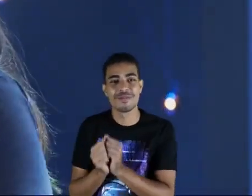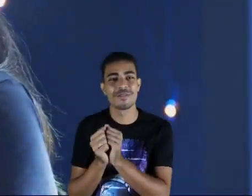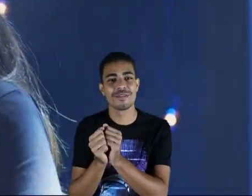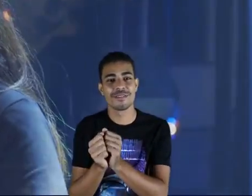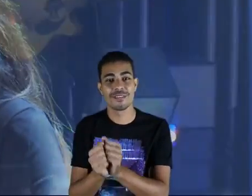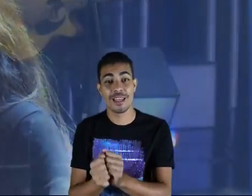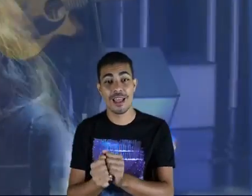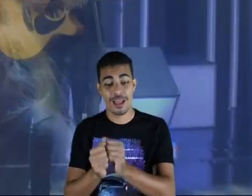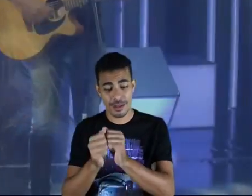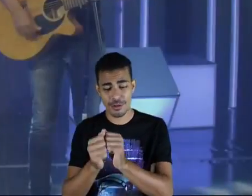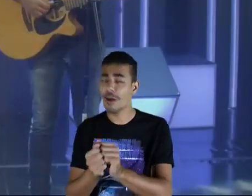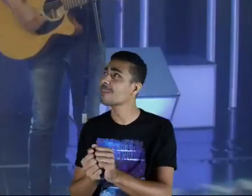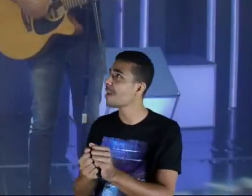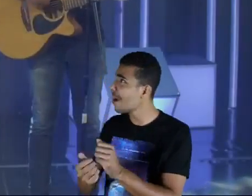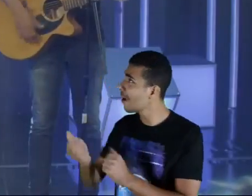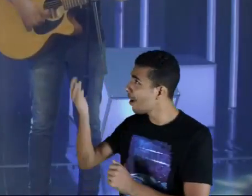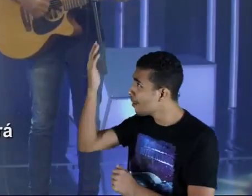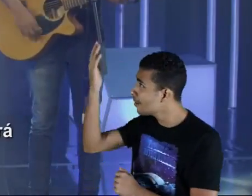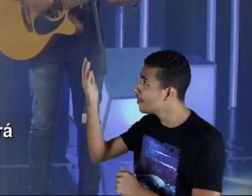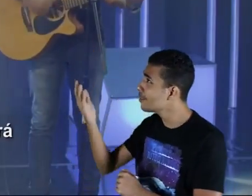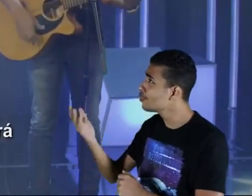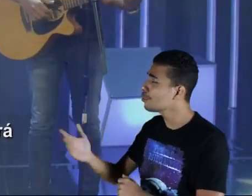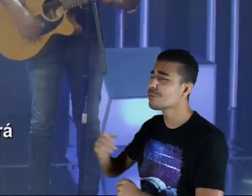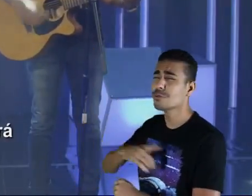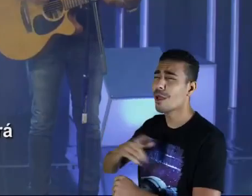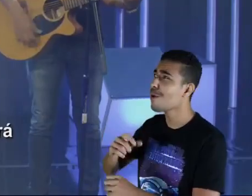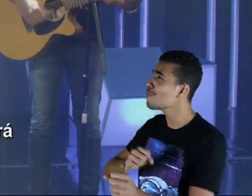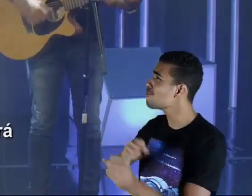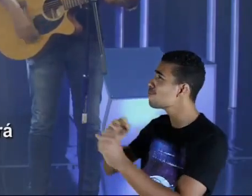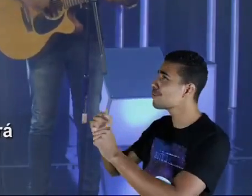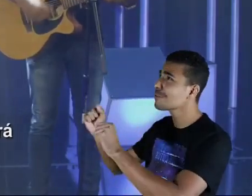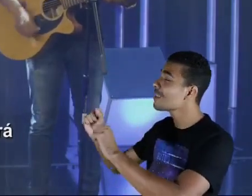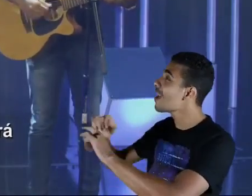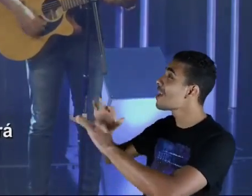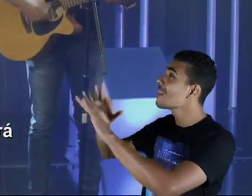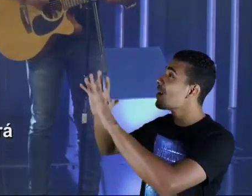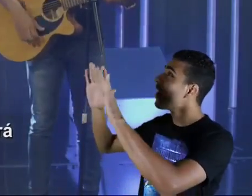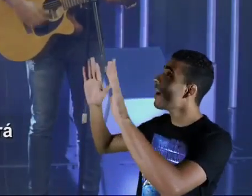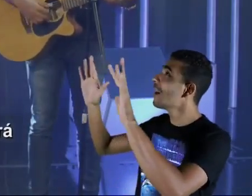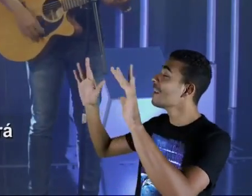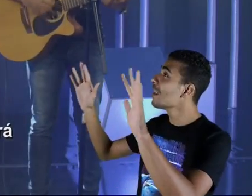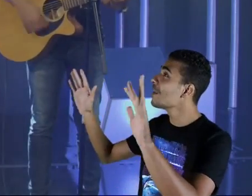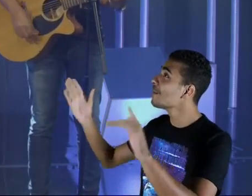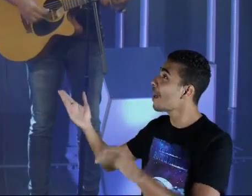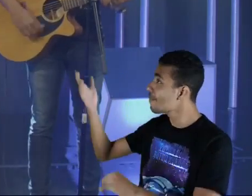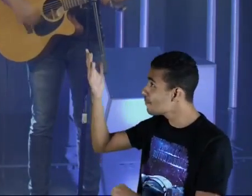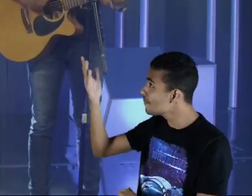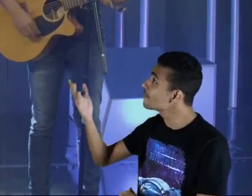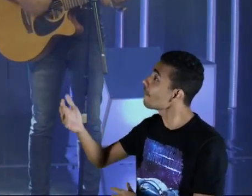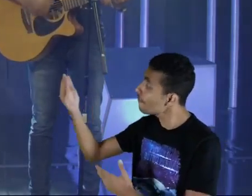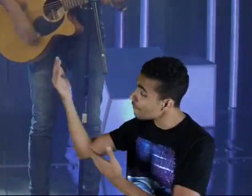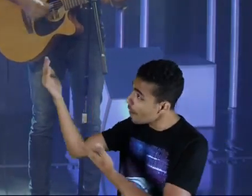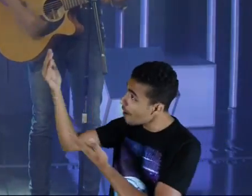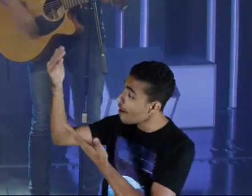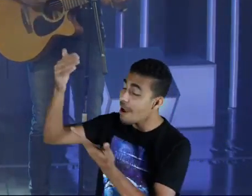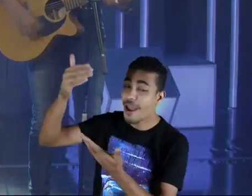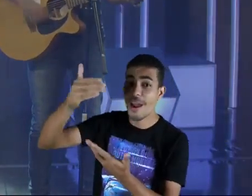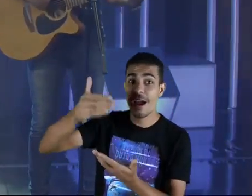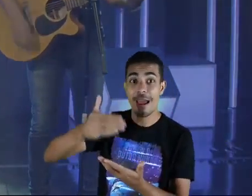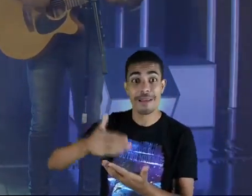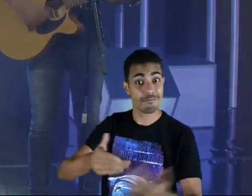lugar. Glória, glória, aleluia. Nosso rei em breve